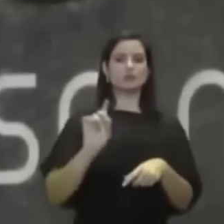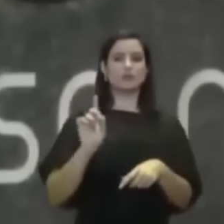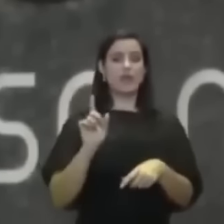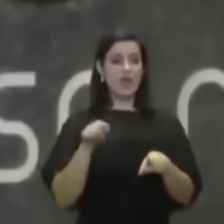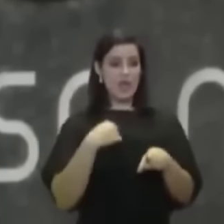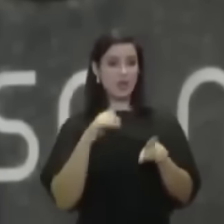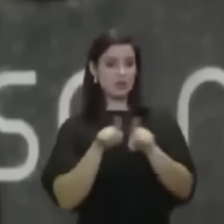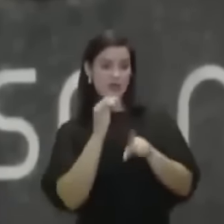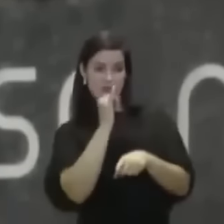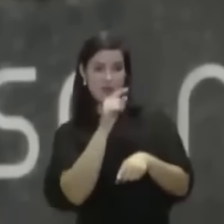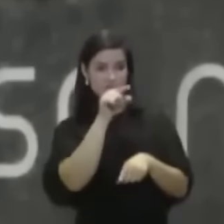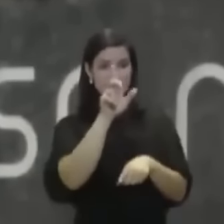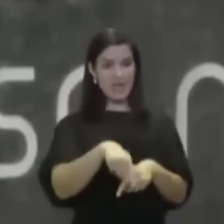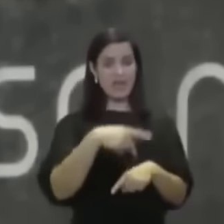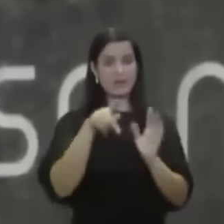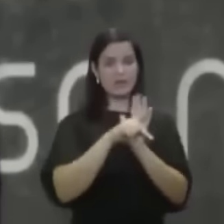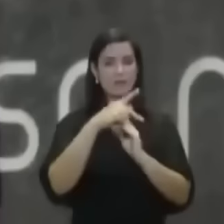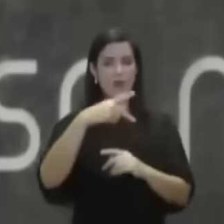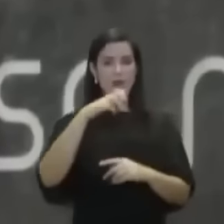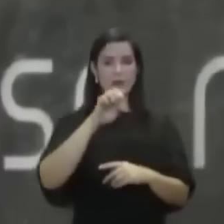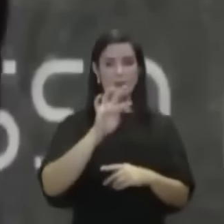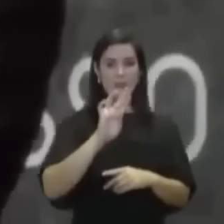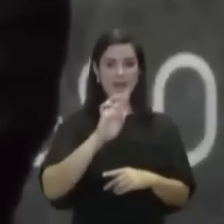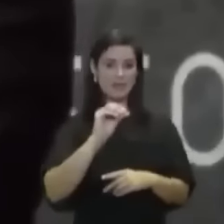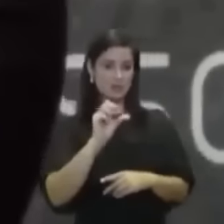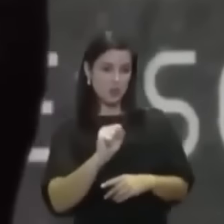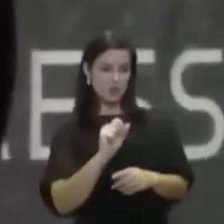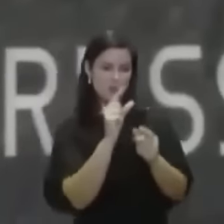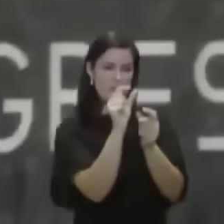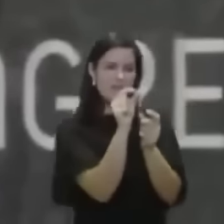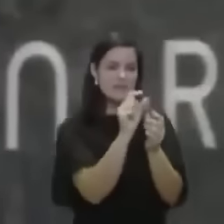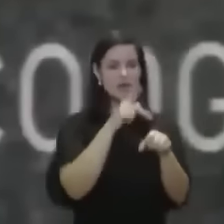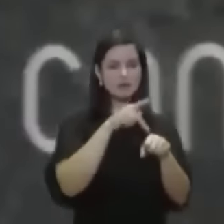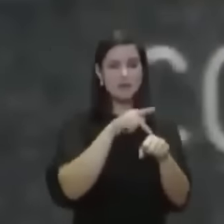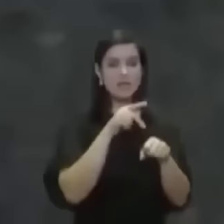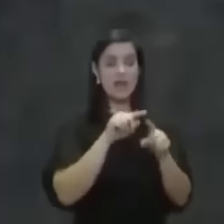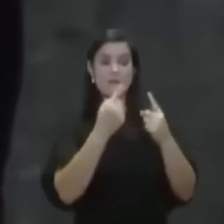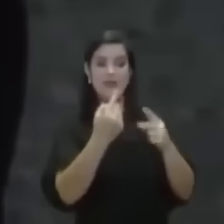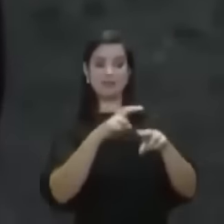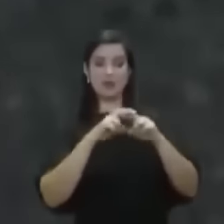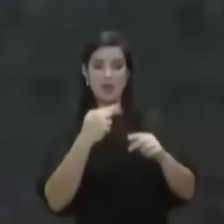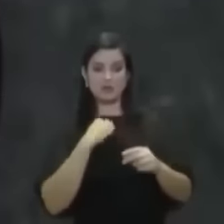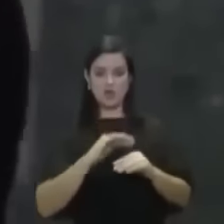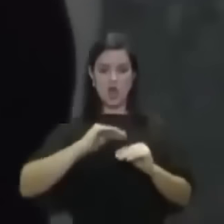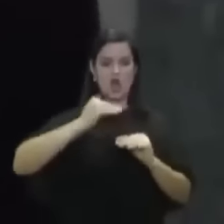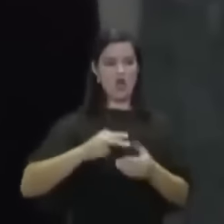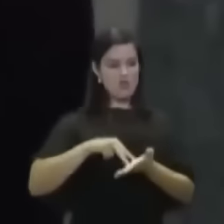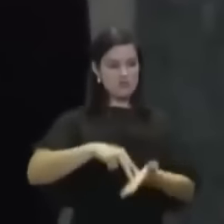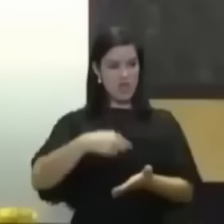és Petros, fragmento de pedra, mas sobre esta pedra, sobre esta rocha que sou eu edificarei a minha